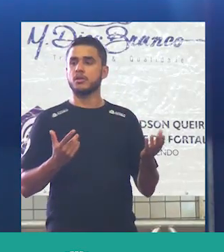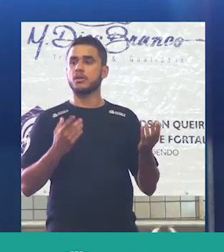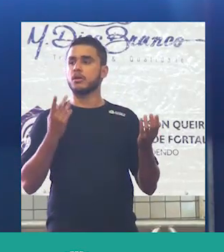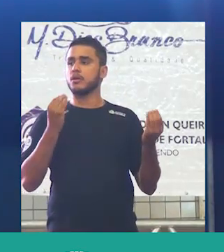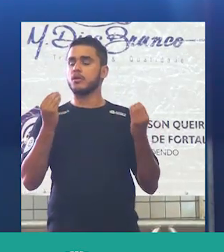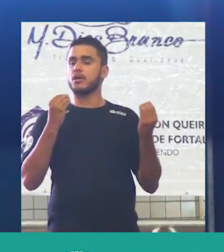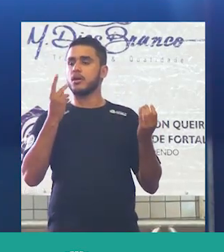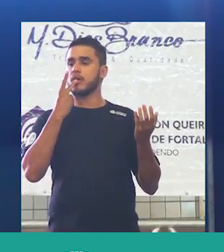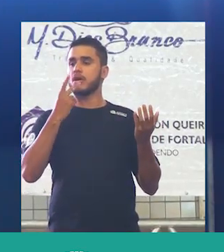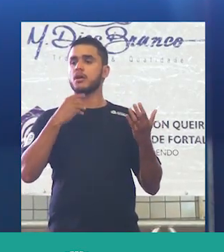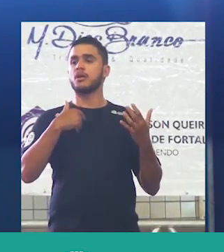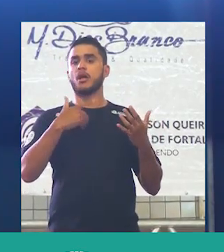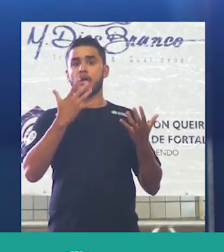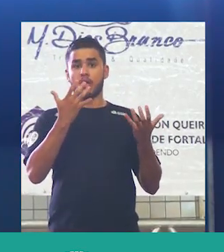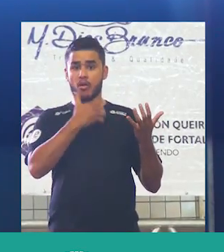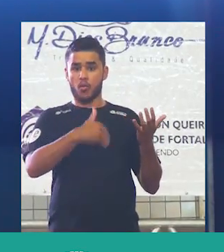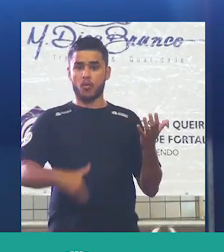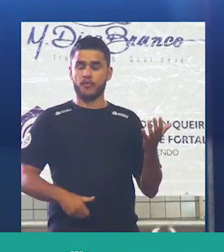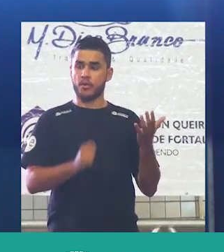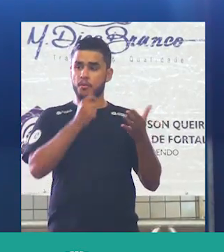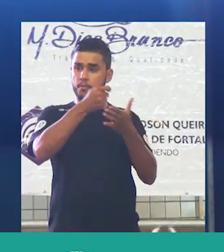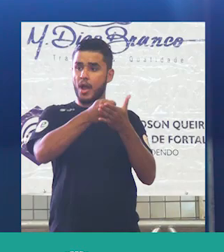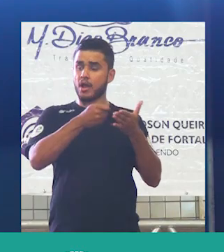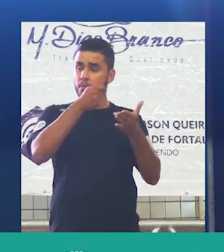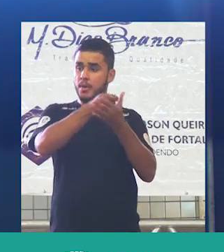ficar sonegando imposto ao Estado.